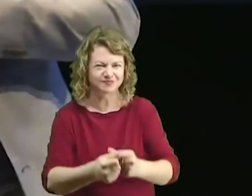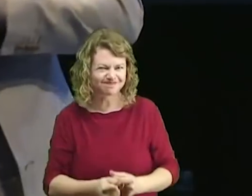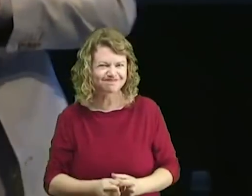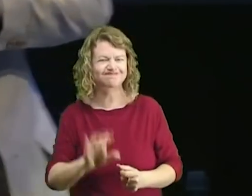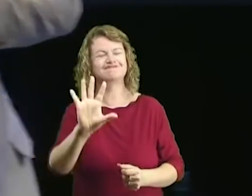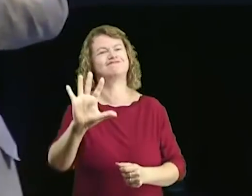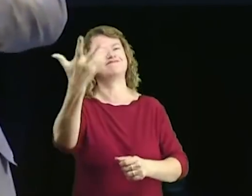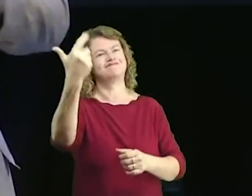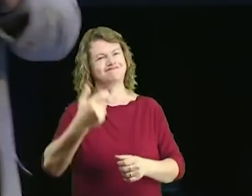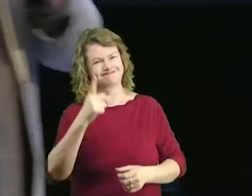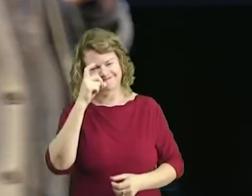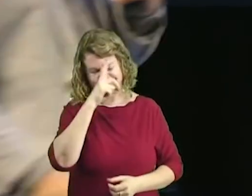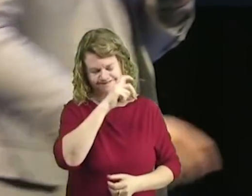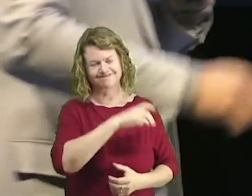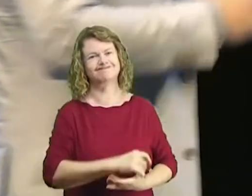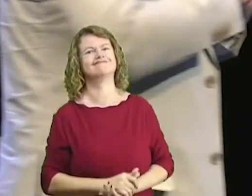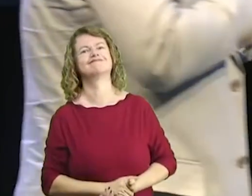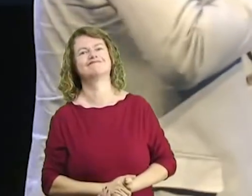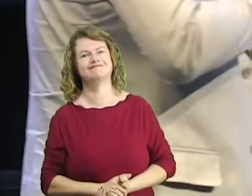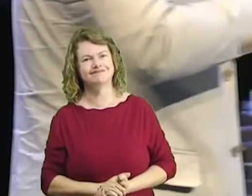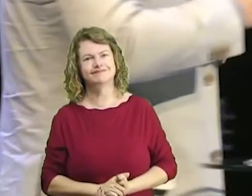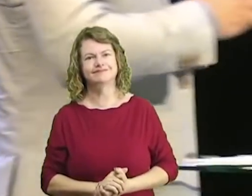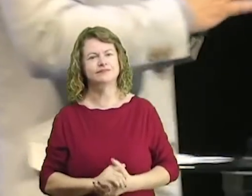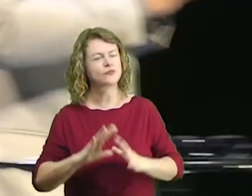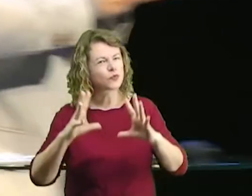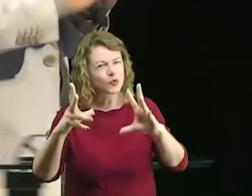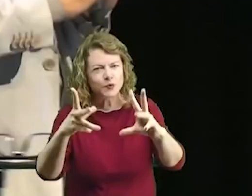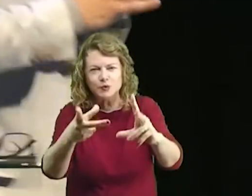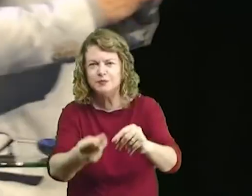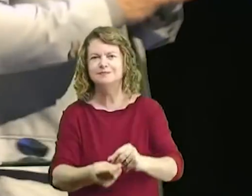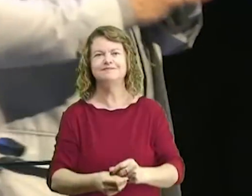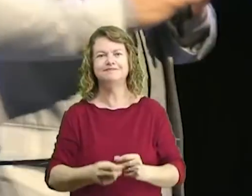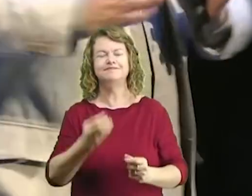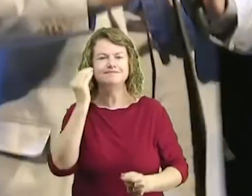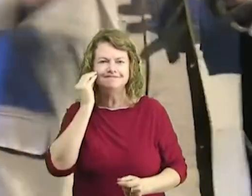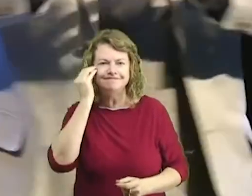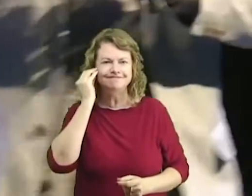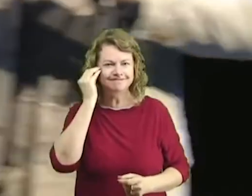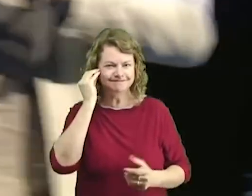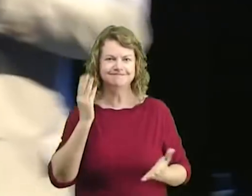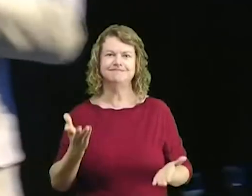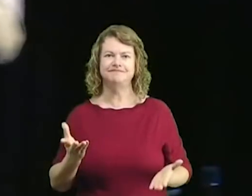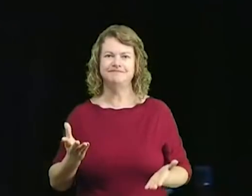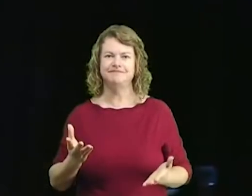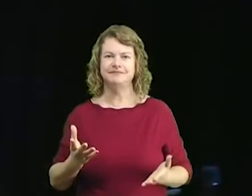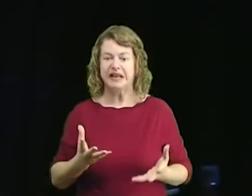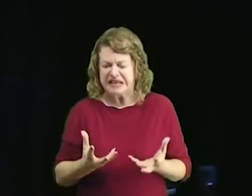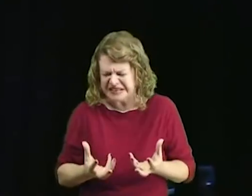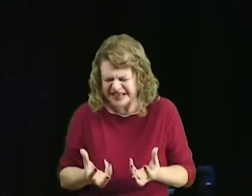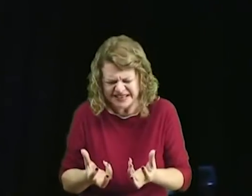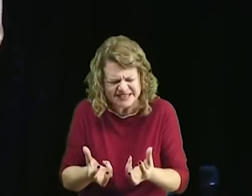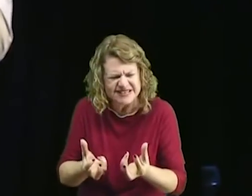mundo experimenta isso. Eu falei aqui, deserto é uma área que todo mundo vai passar.